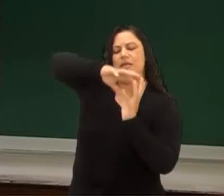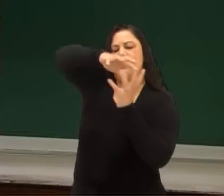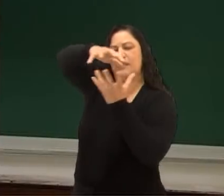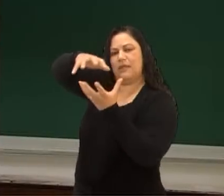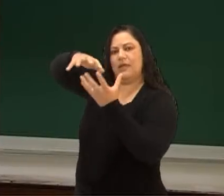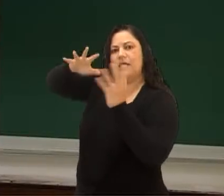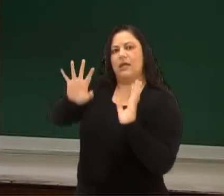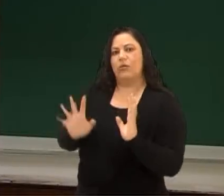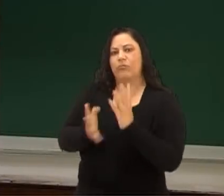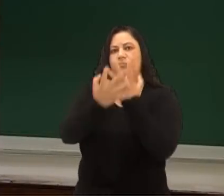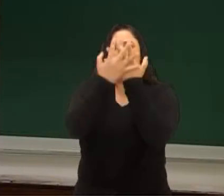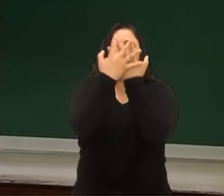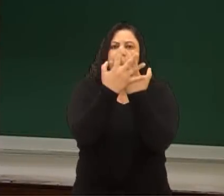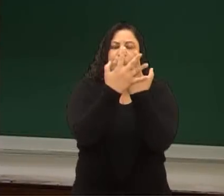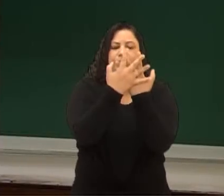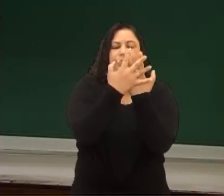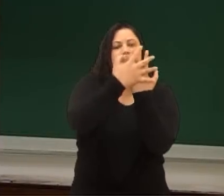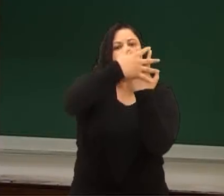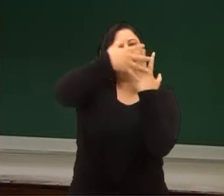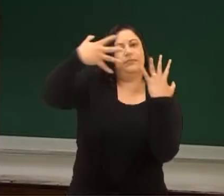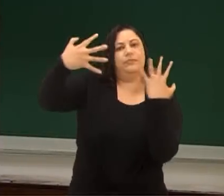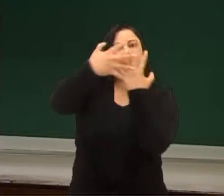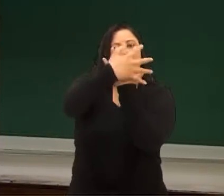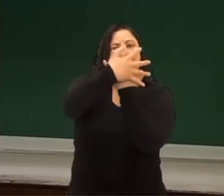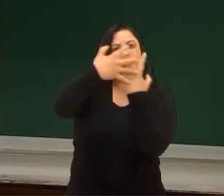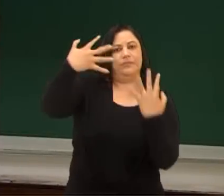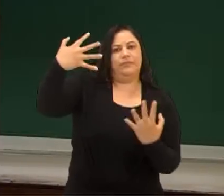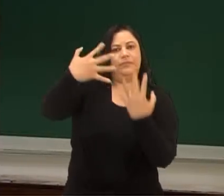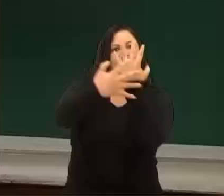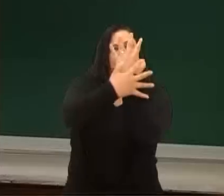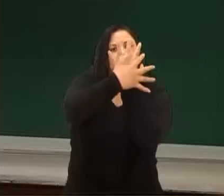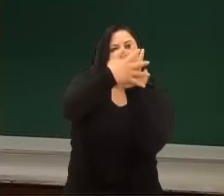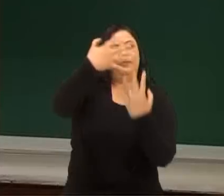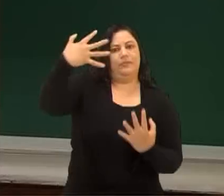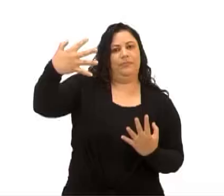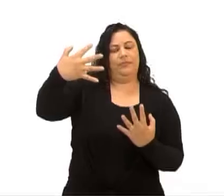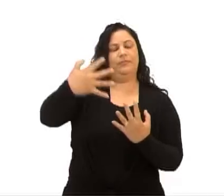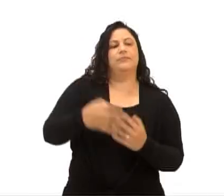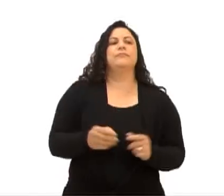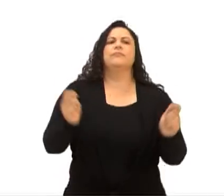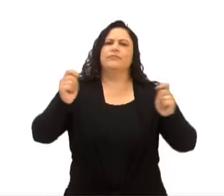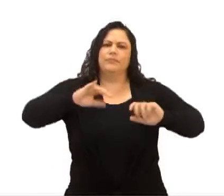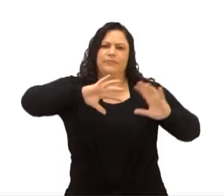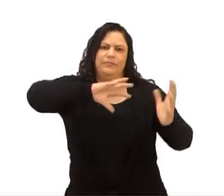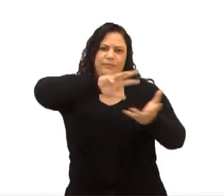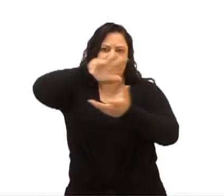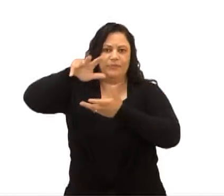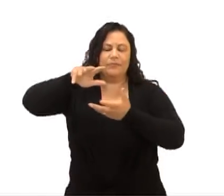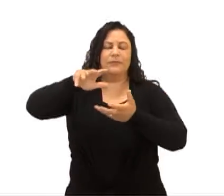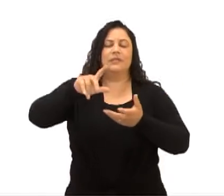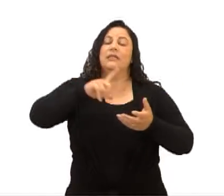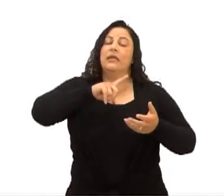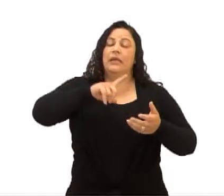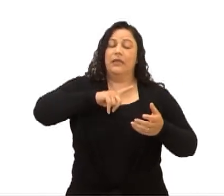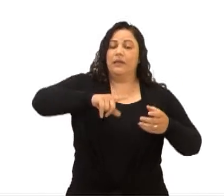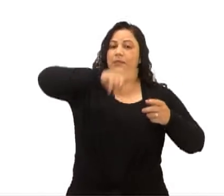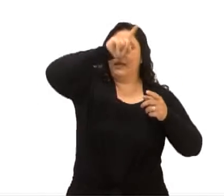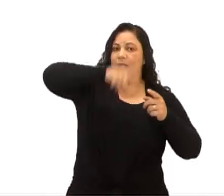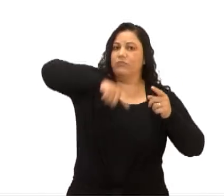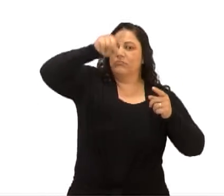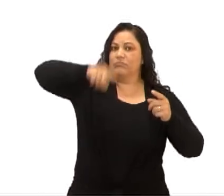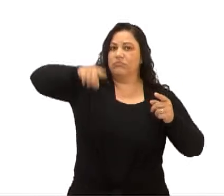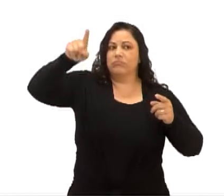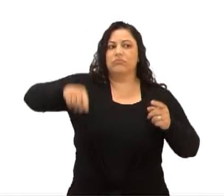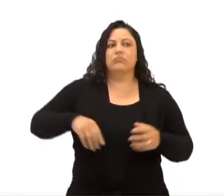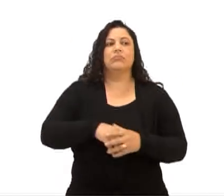imaginariamente, para que essa localização seja mais precisa no planeta. Então, a gente tem também as linhas imaginárias que a gente vai